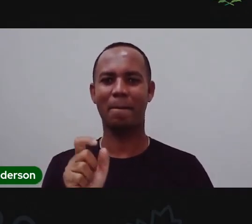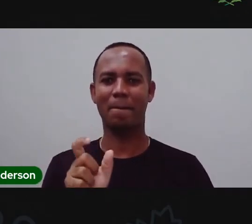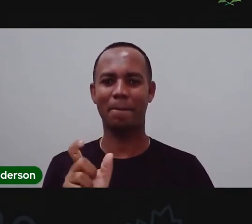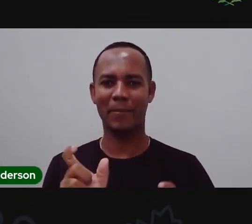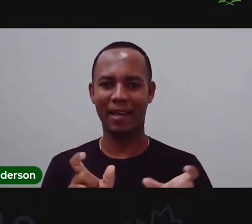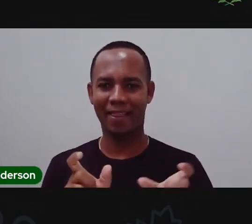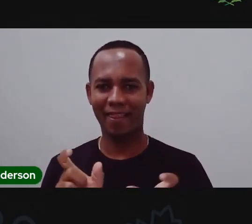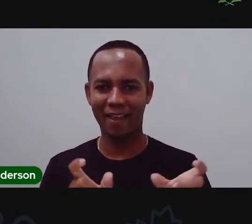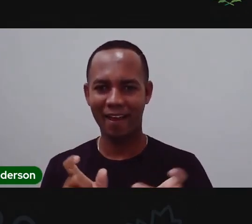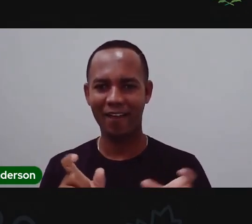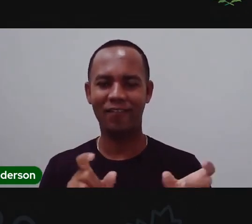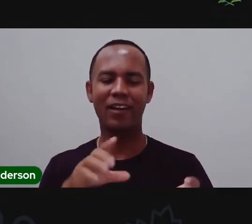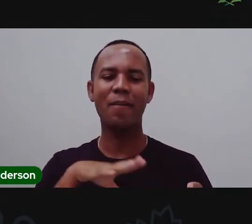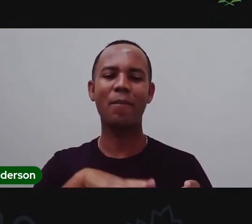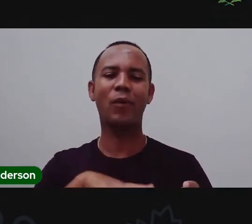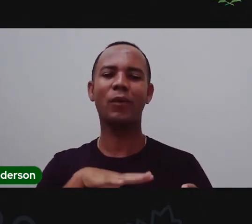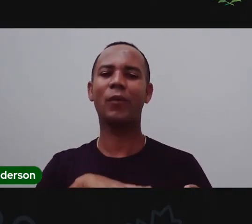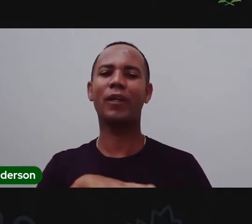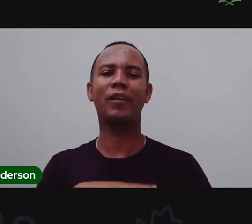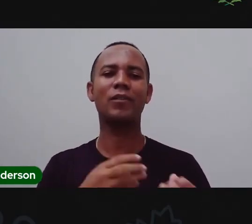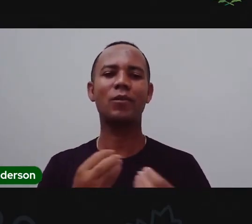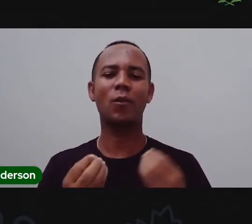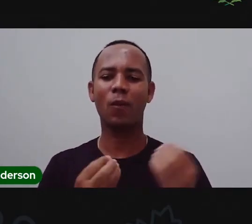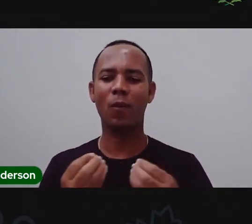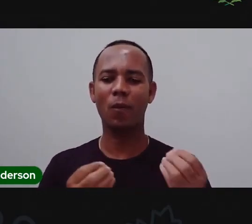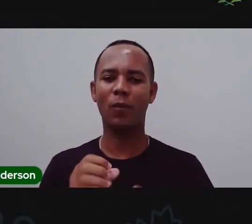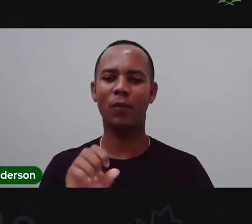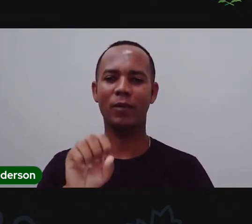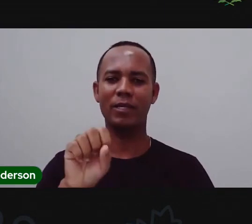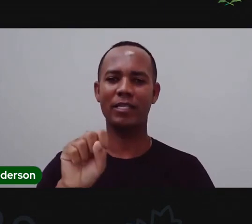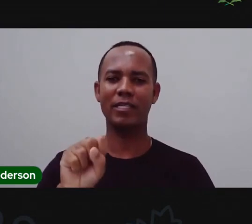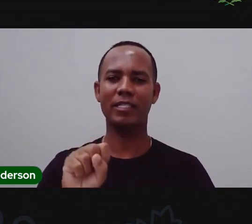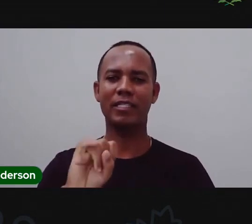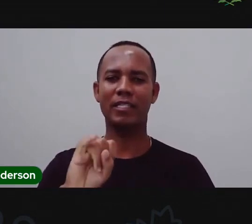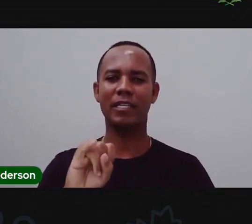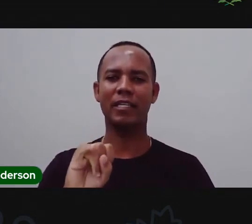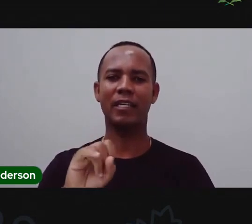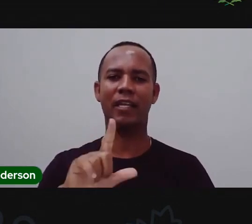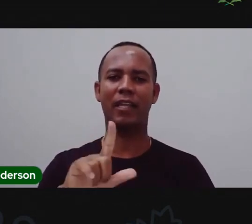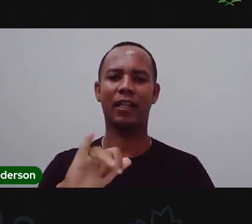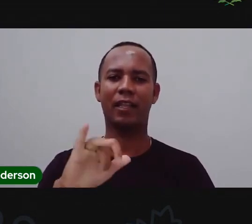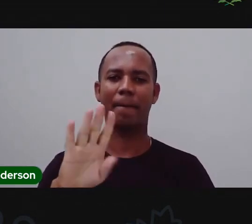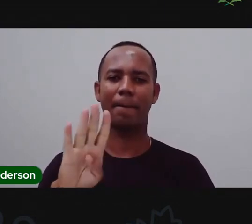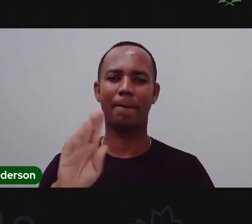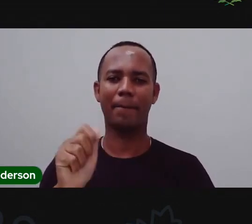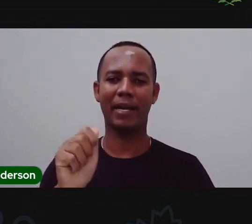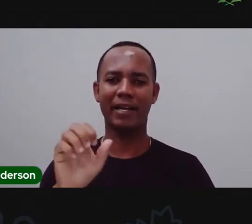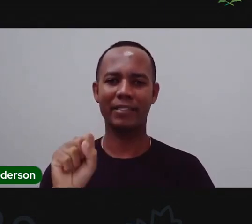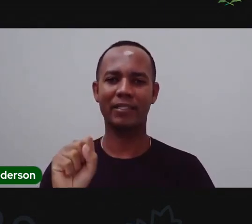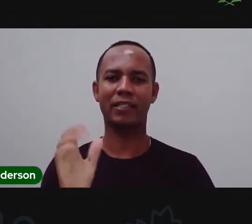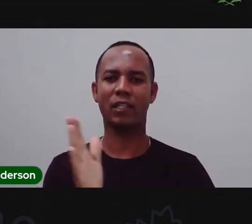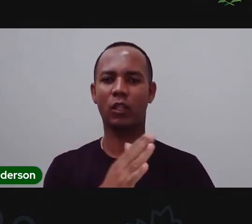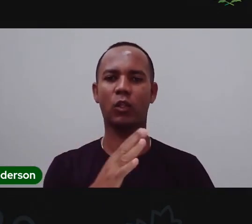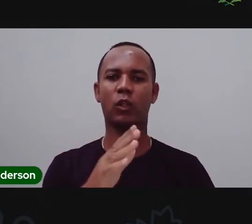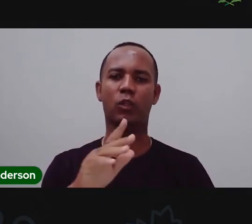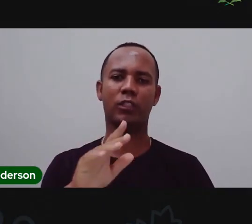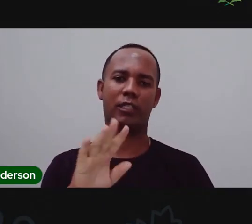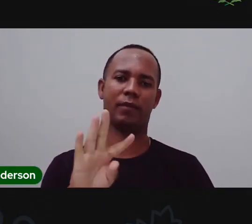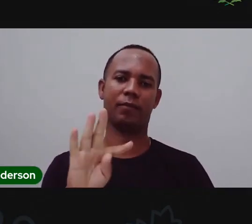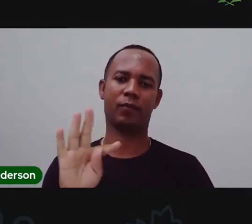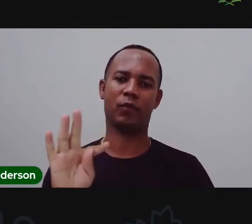tônica, tá? Mas não se preocupem que tudo vai dar bem certinho. Tá? A prova